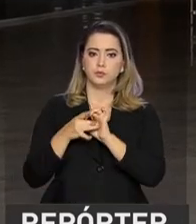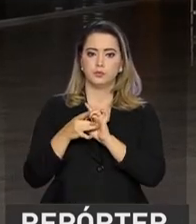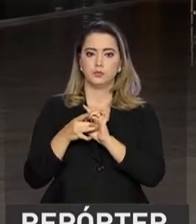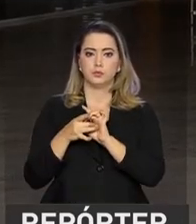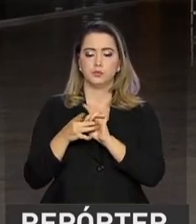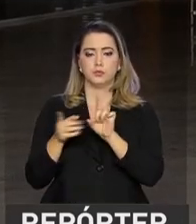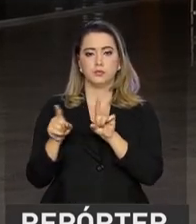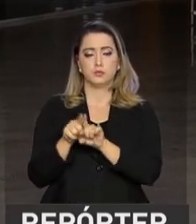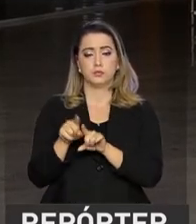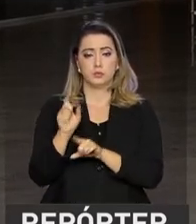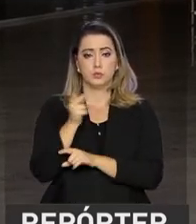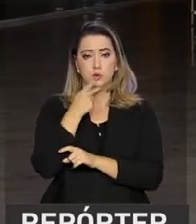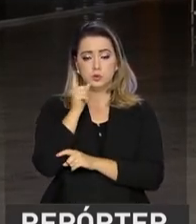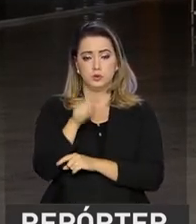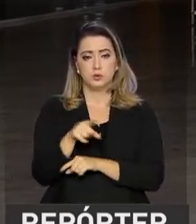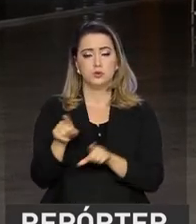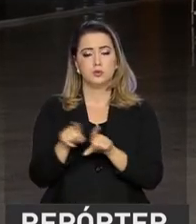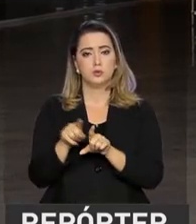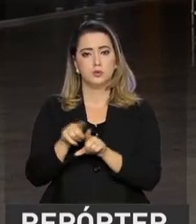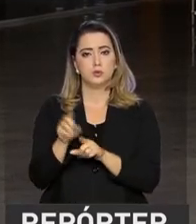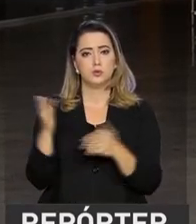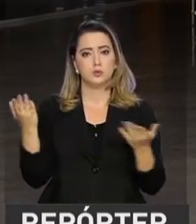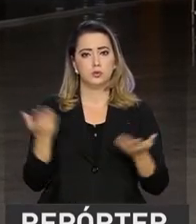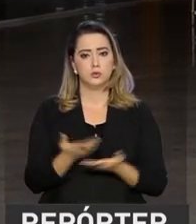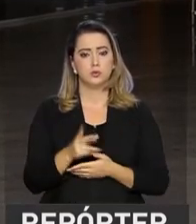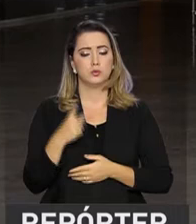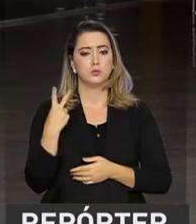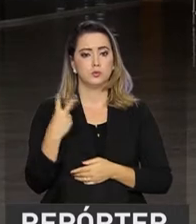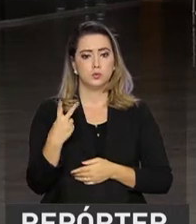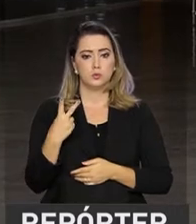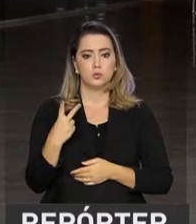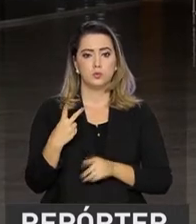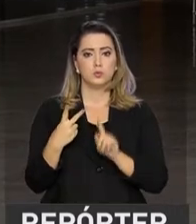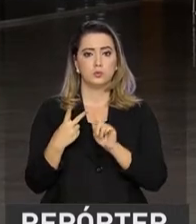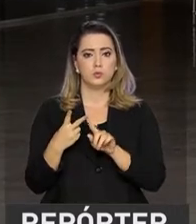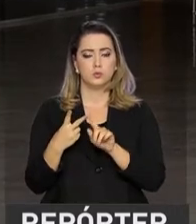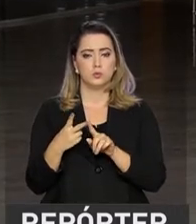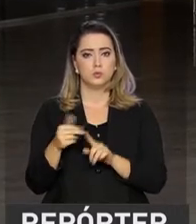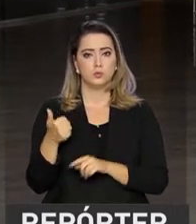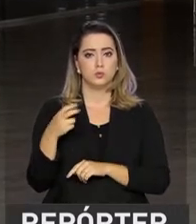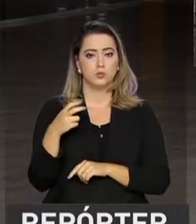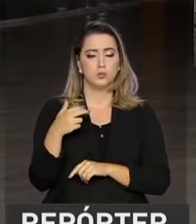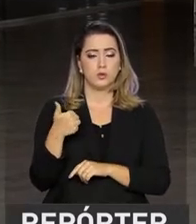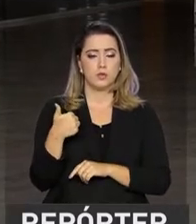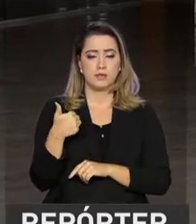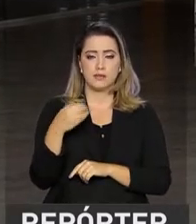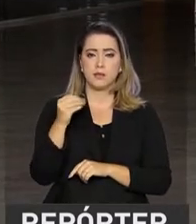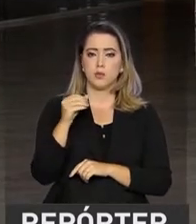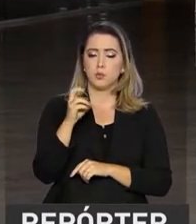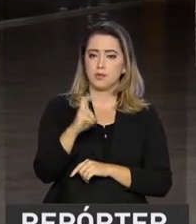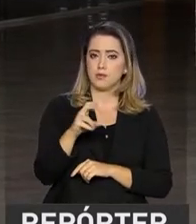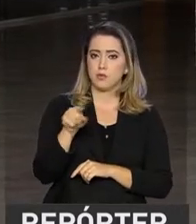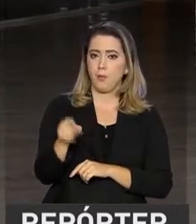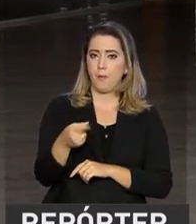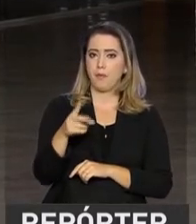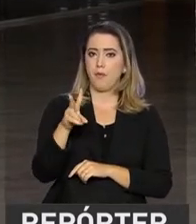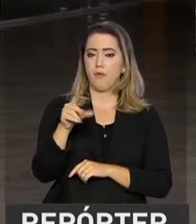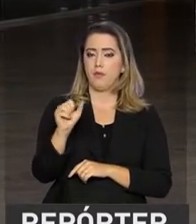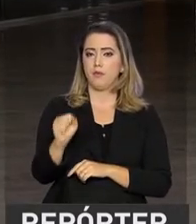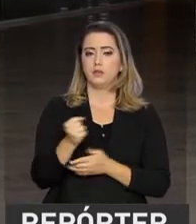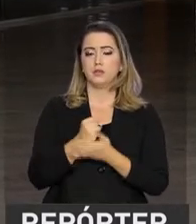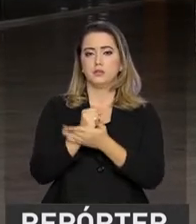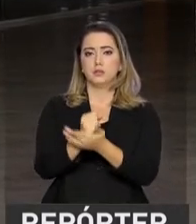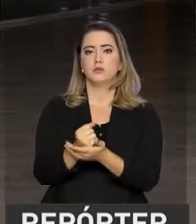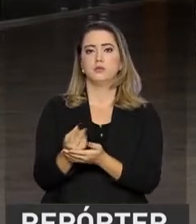é o de barbalho enfatizou que na modalidade 2 serão 105 mil vagas ofertadas utilizando recursos